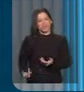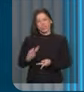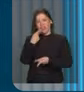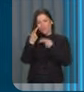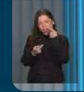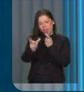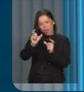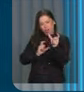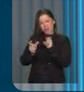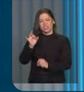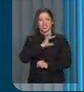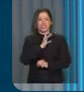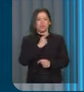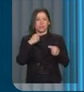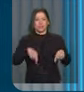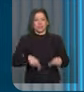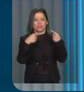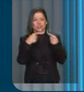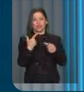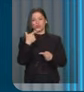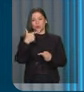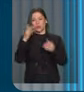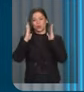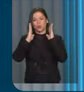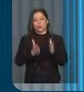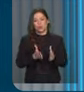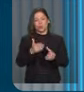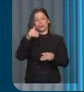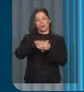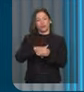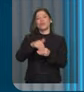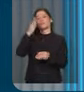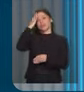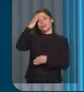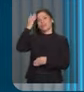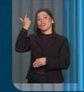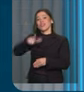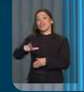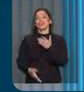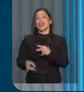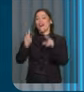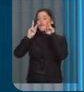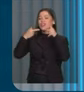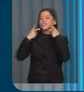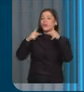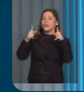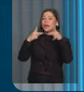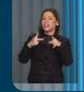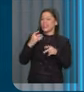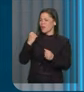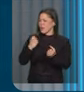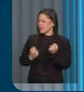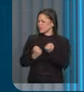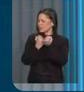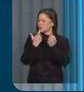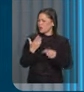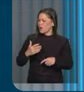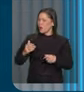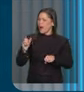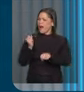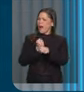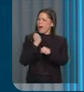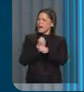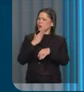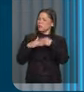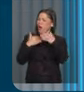mal de mim você tem medo de disputar a eleição no segundo turno porque você sabe que mais uma vez eu vou derrotar o PT Até parece que você ajudou a gente a construir o estado que